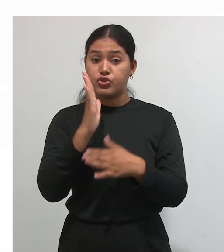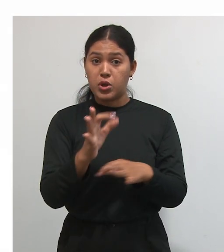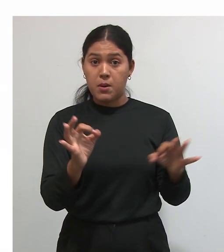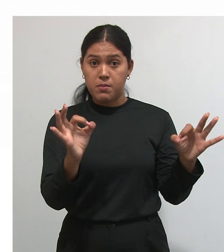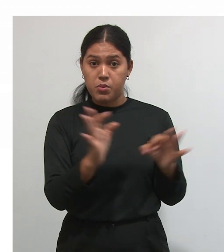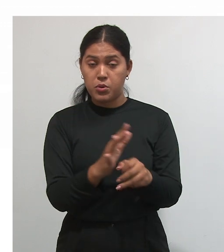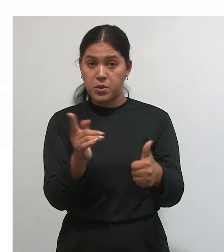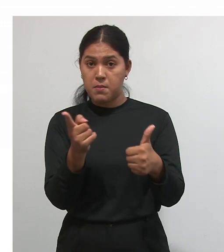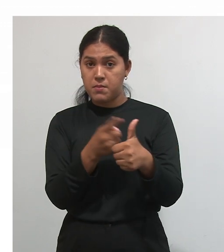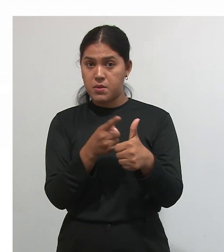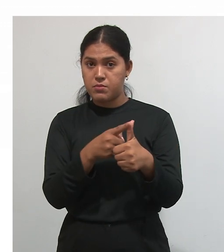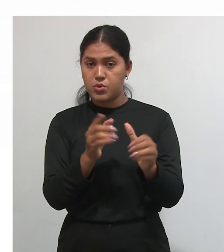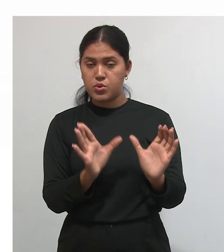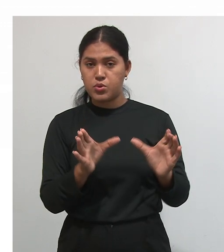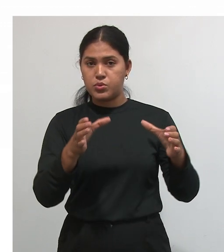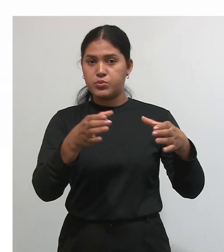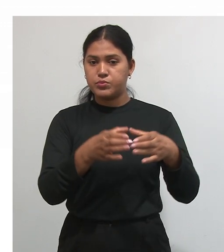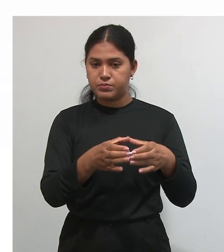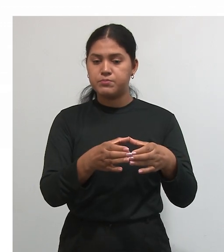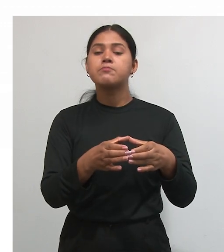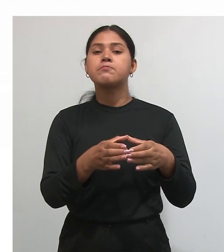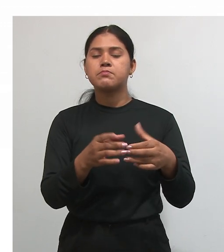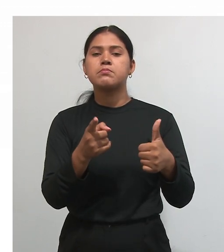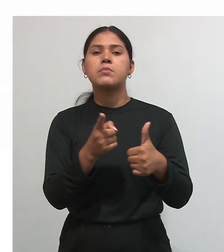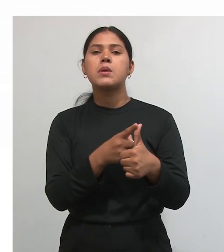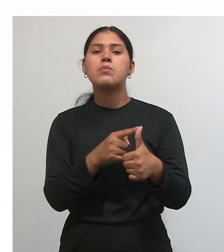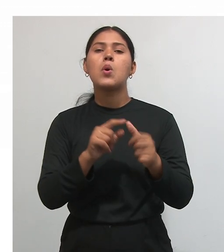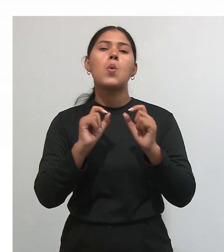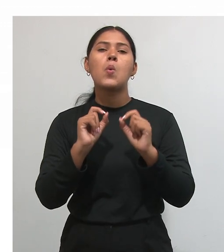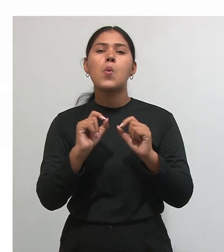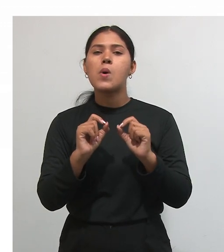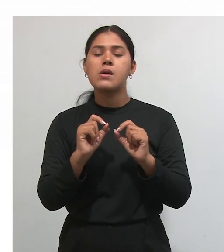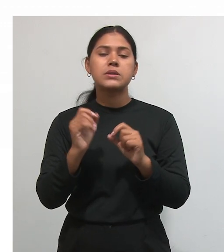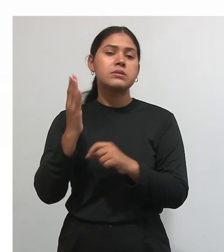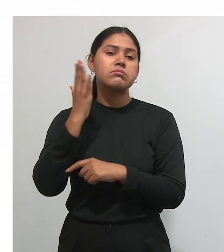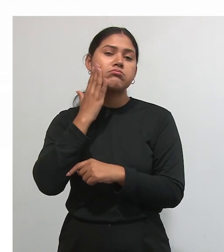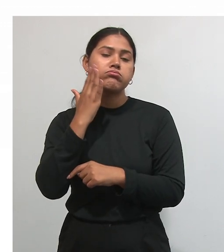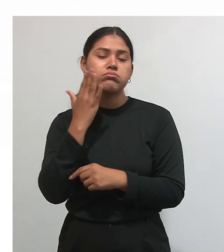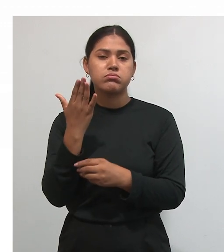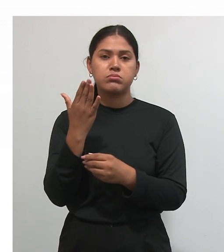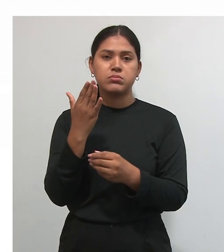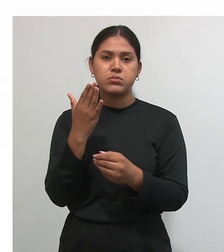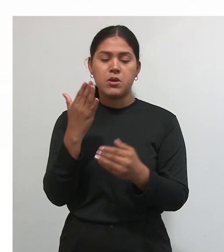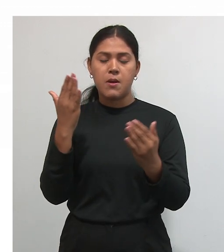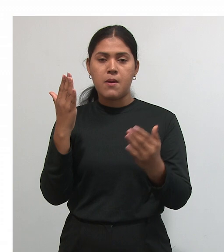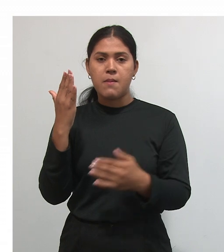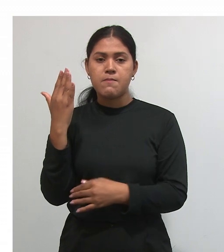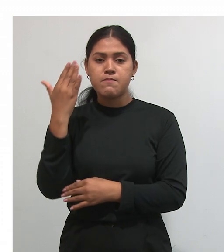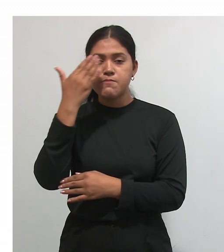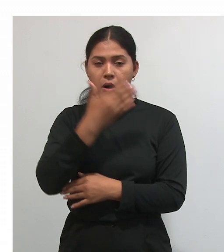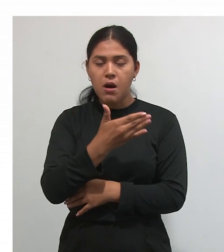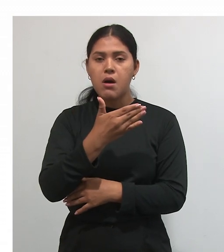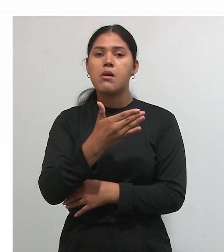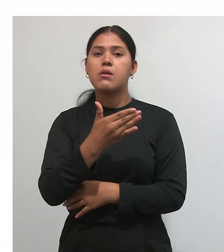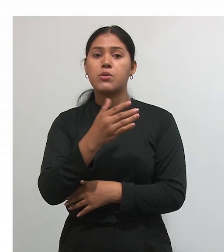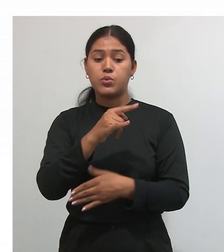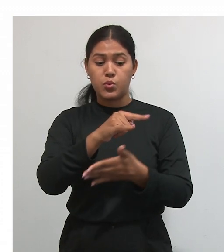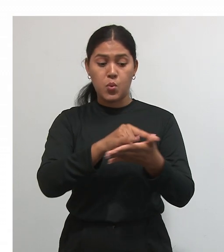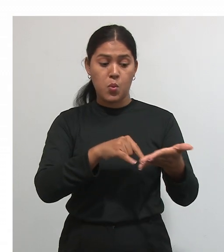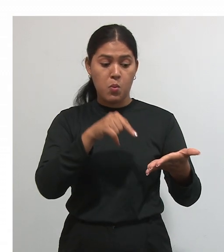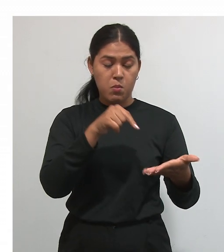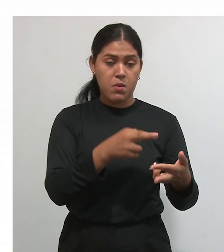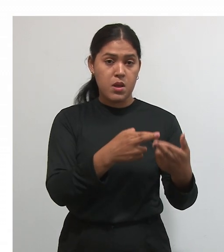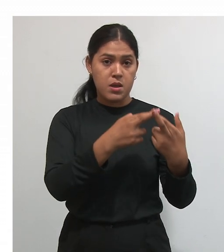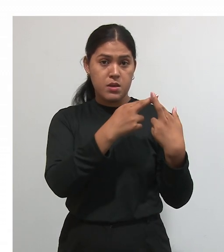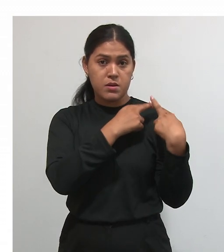designada essa comissão, o que ele vai ser feito? A primeira coisa a levantar, vai ter que confrontar lá o termo de